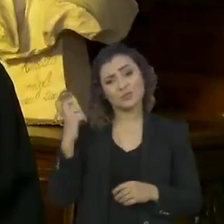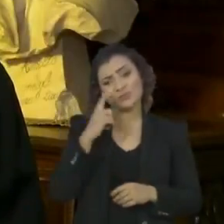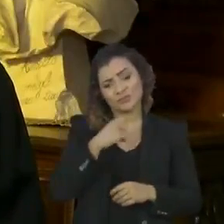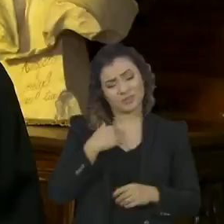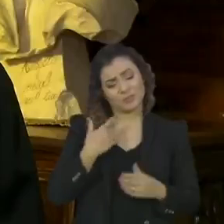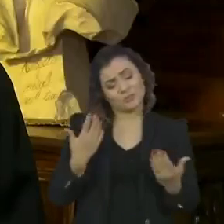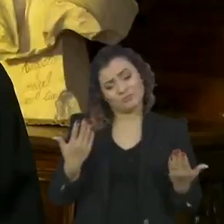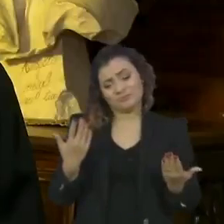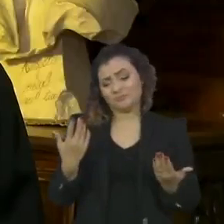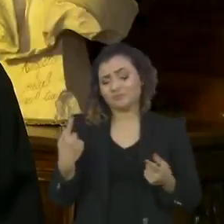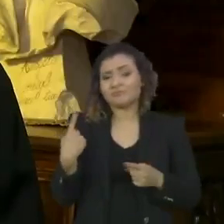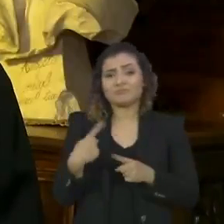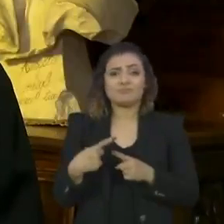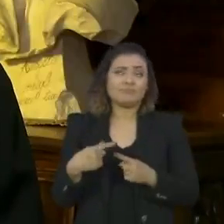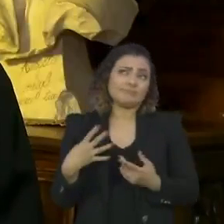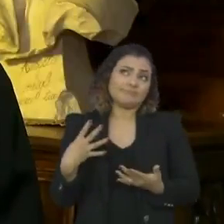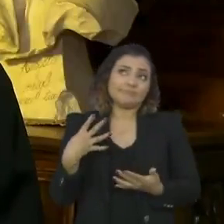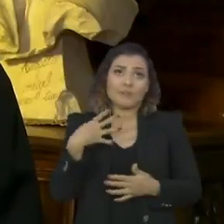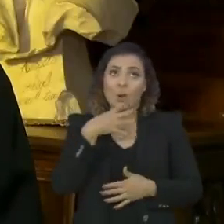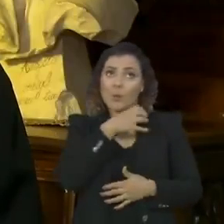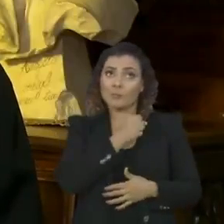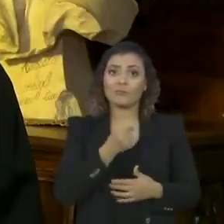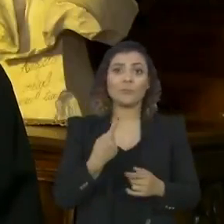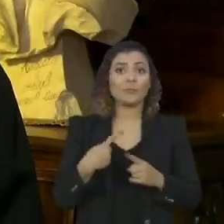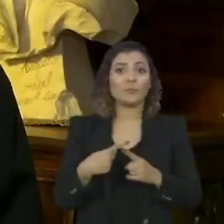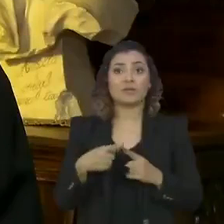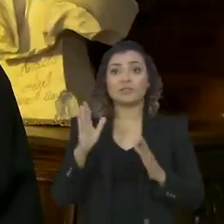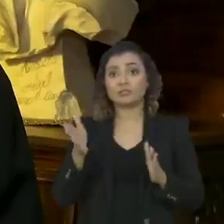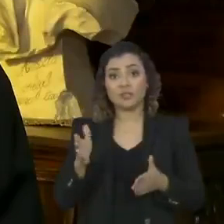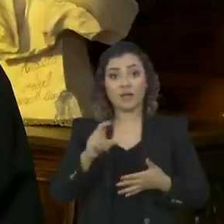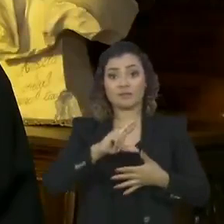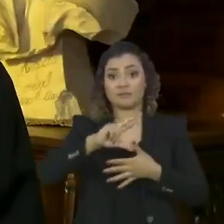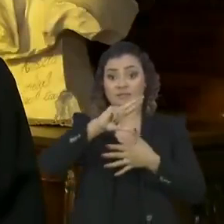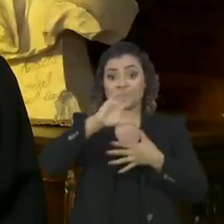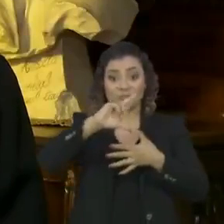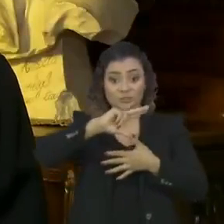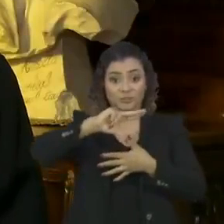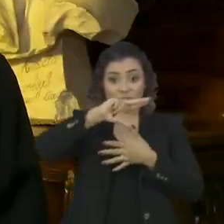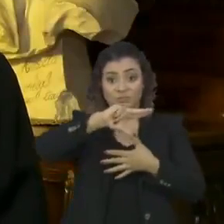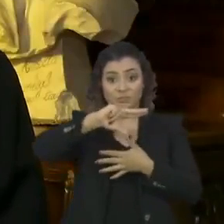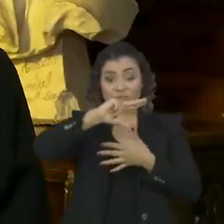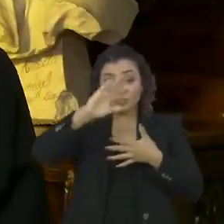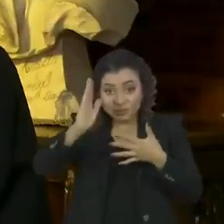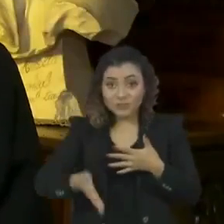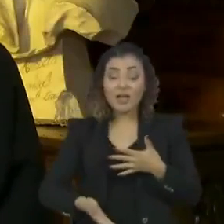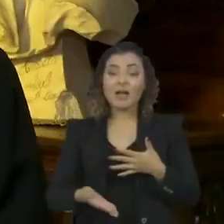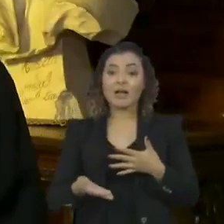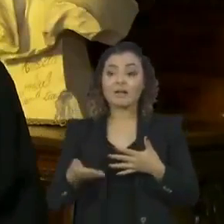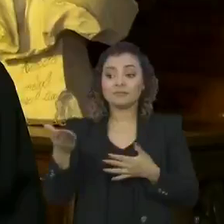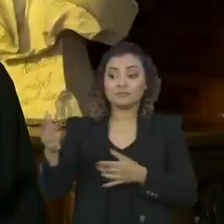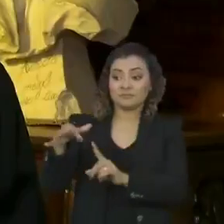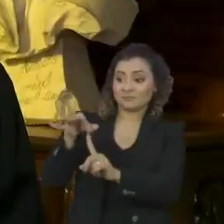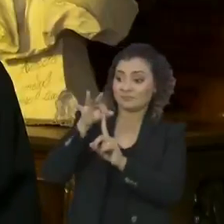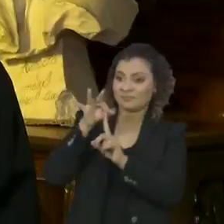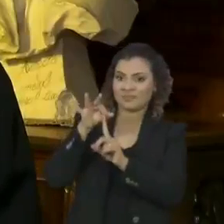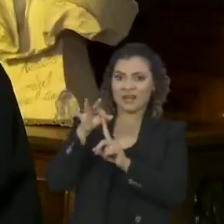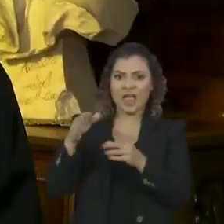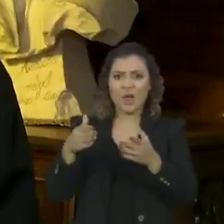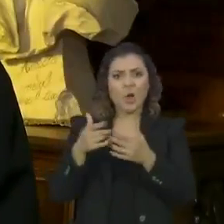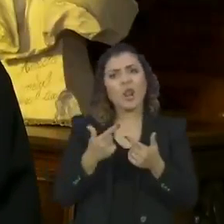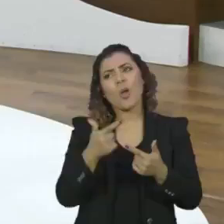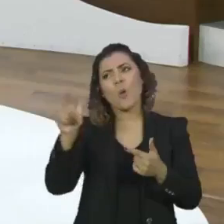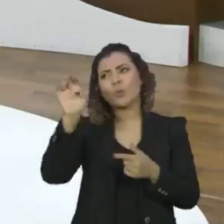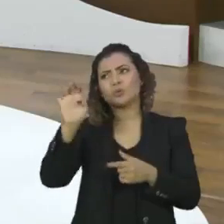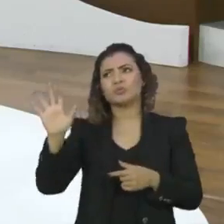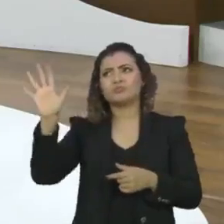porque, evidentemente, depois de um latino-americano, talvez se olhe para um outro